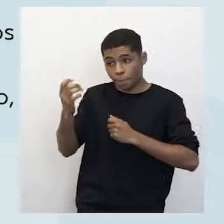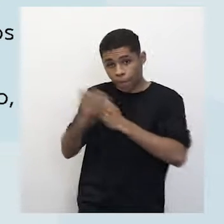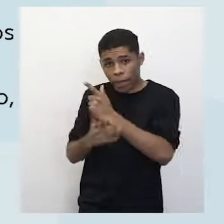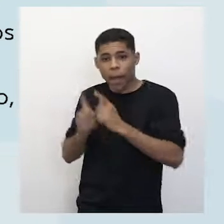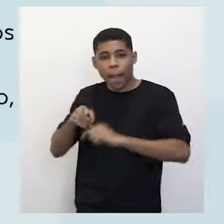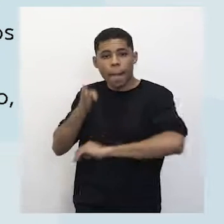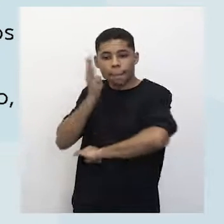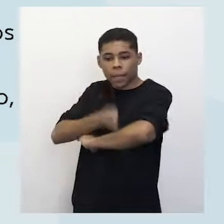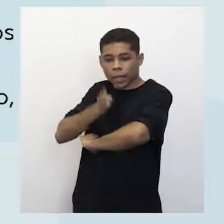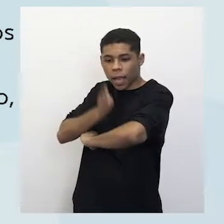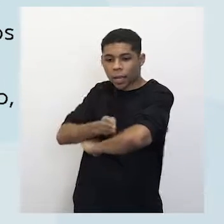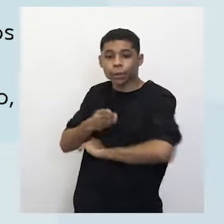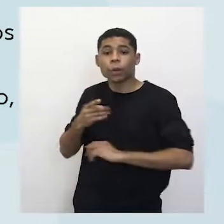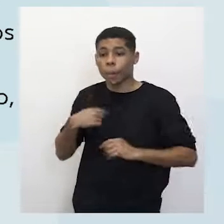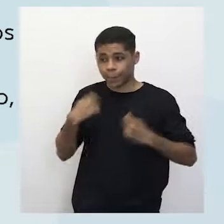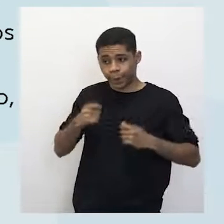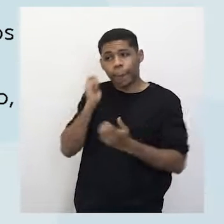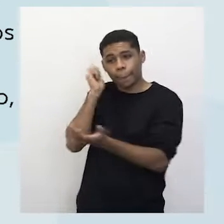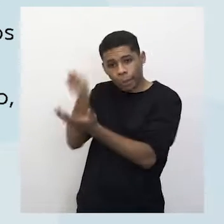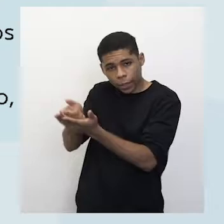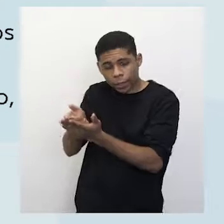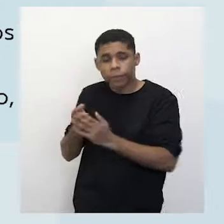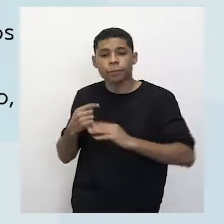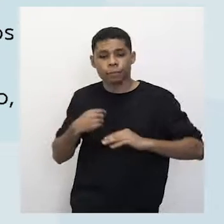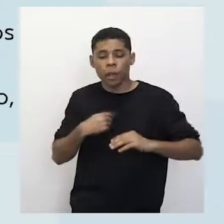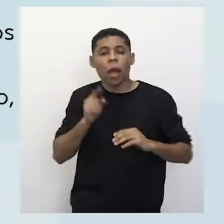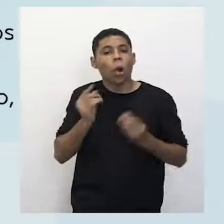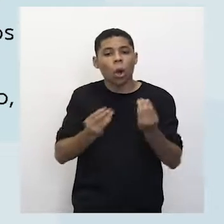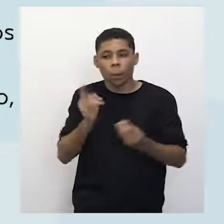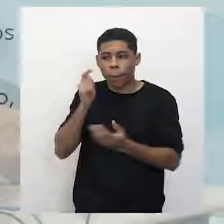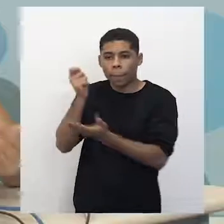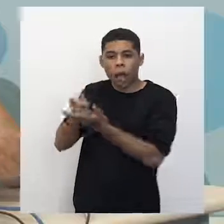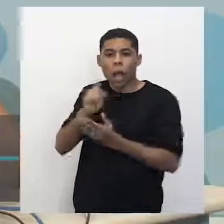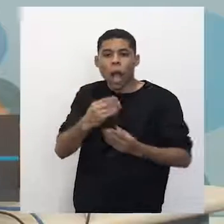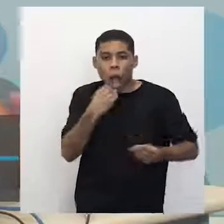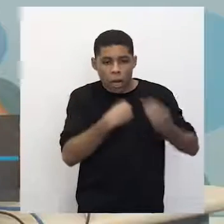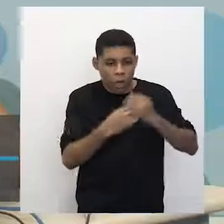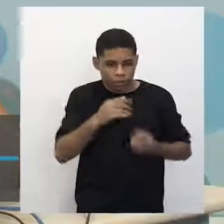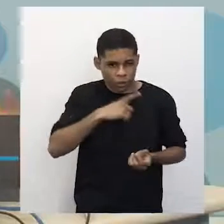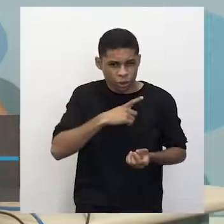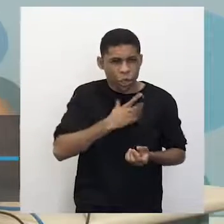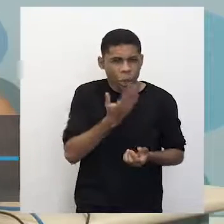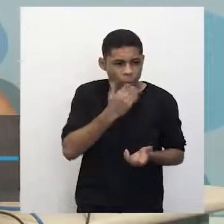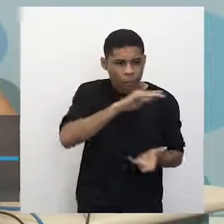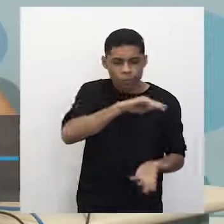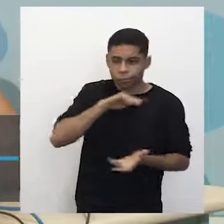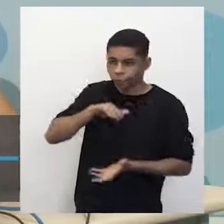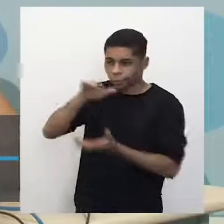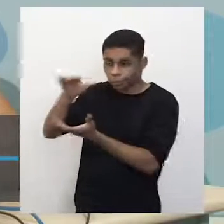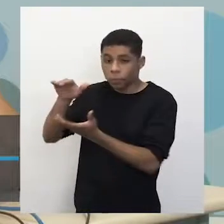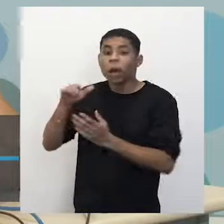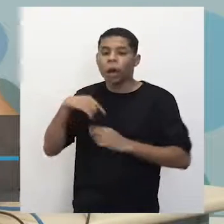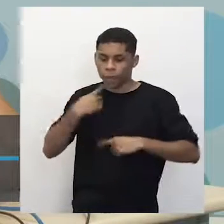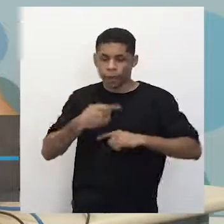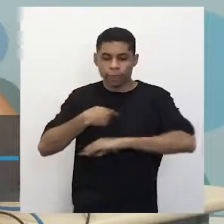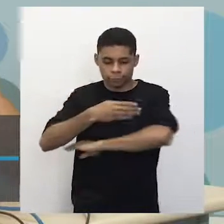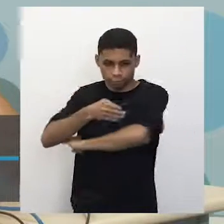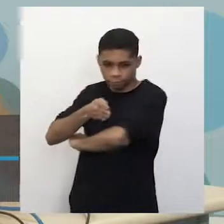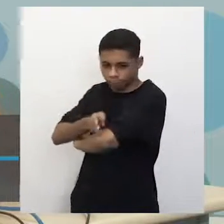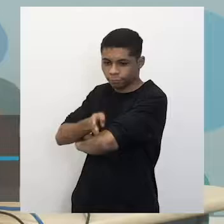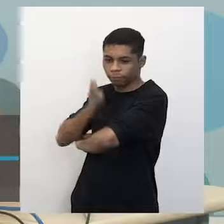que é pago em produção, ou seja, é pago em alimentos oriundos do manso servil,